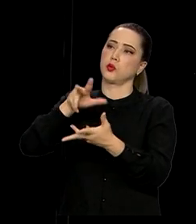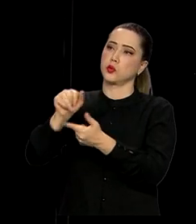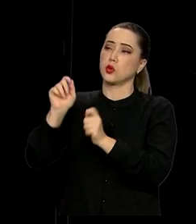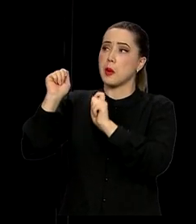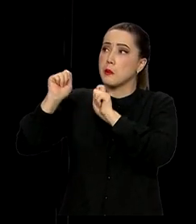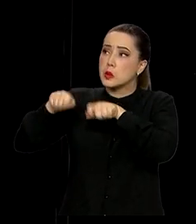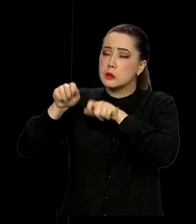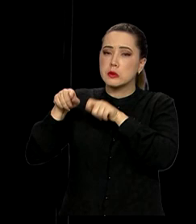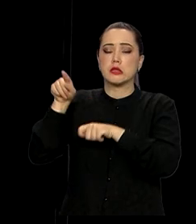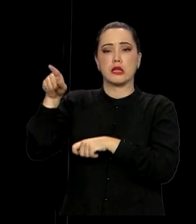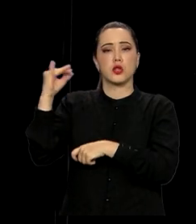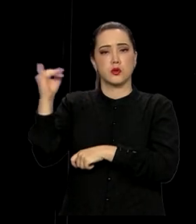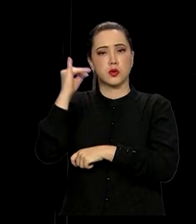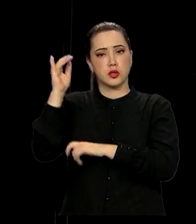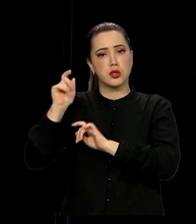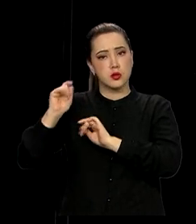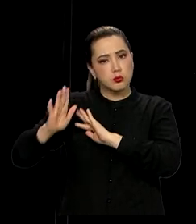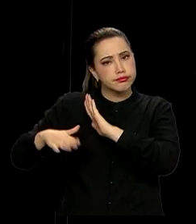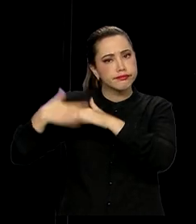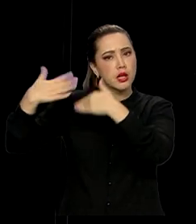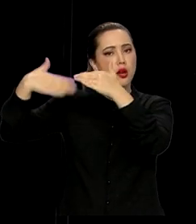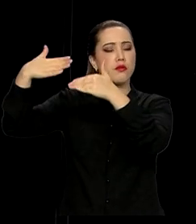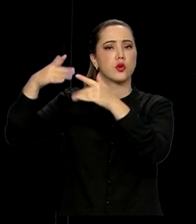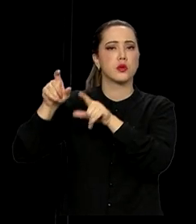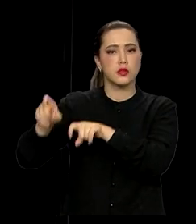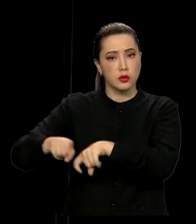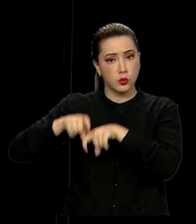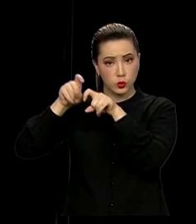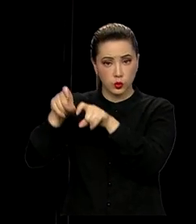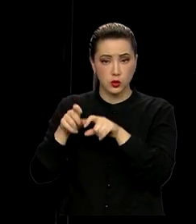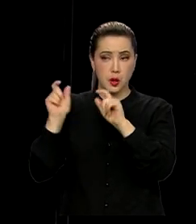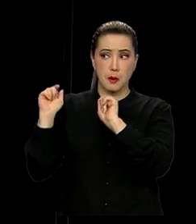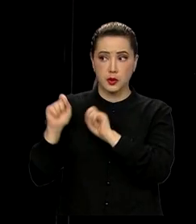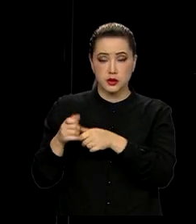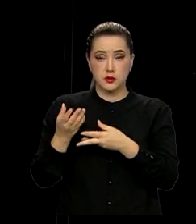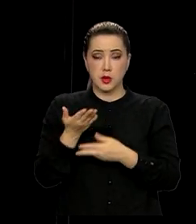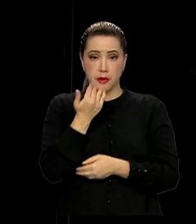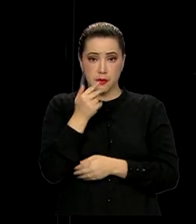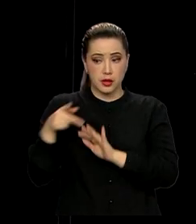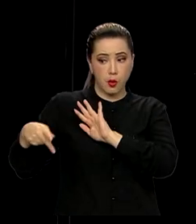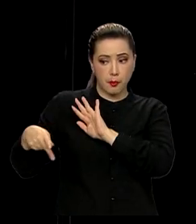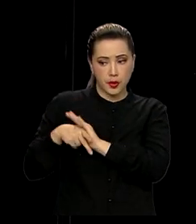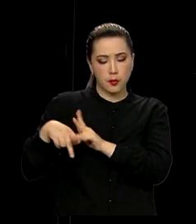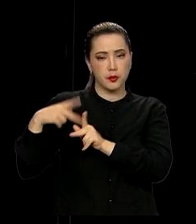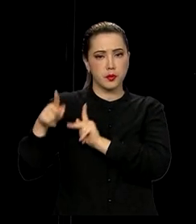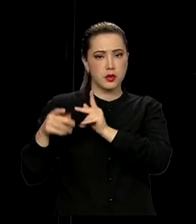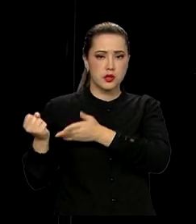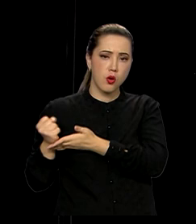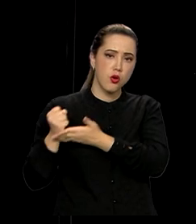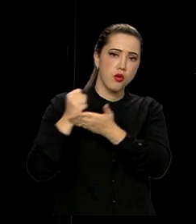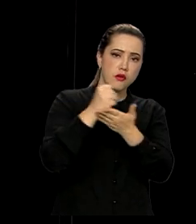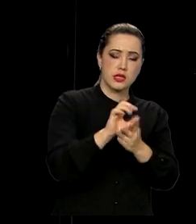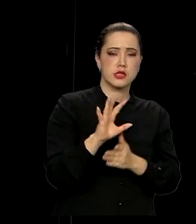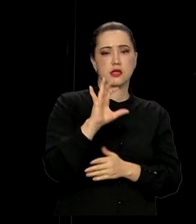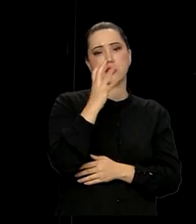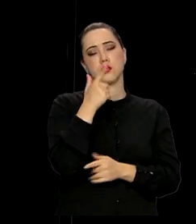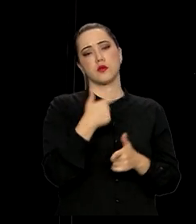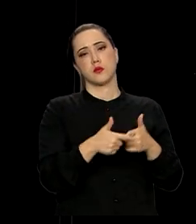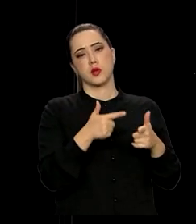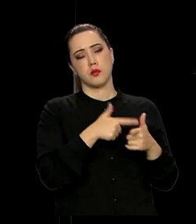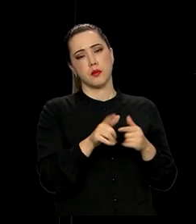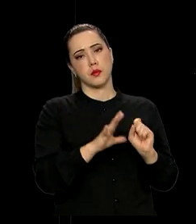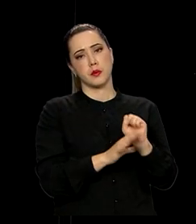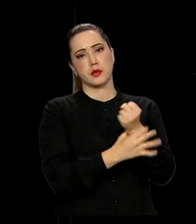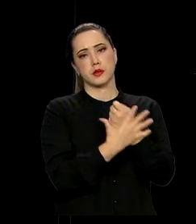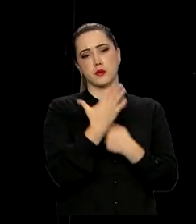vocação para ser uma potência agrícola, com capacidade para alimentar seu povo e oferecer soluções para a